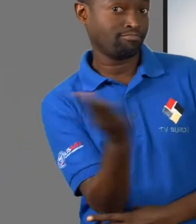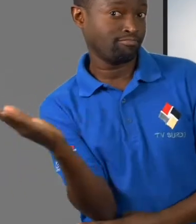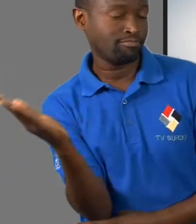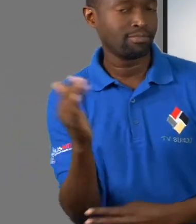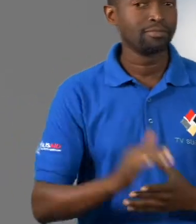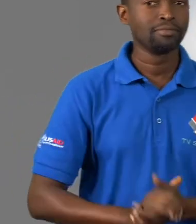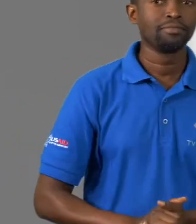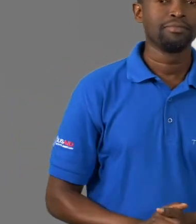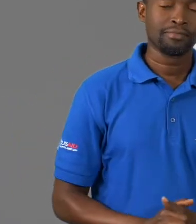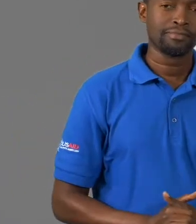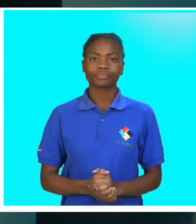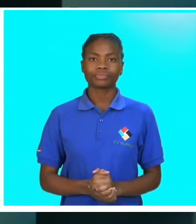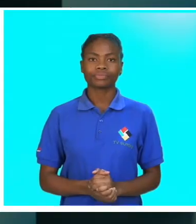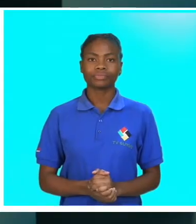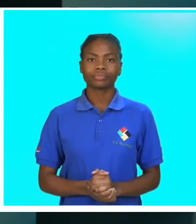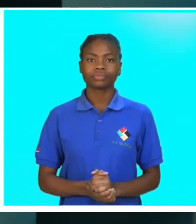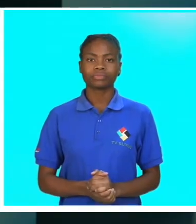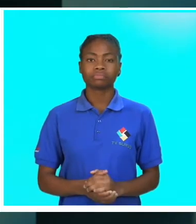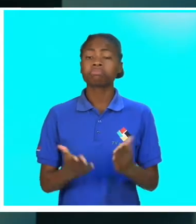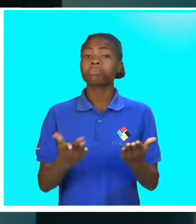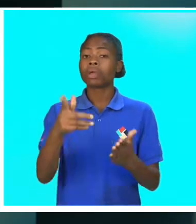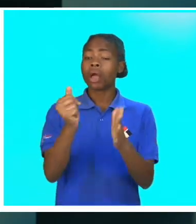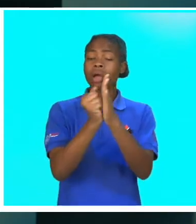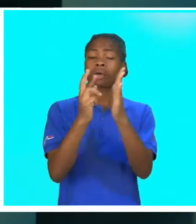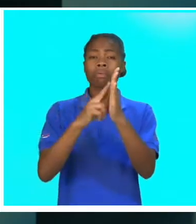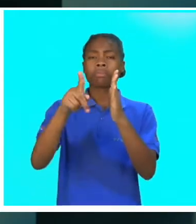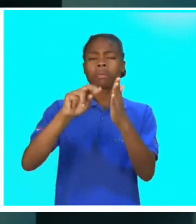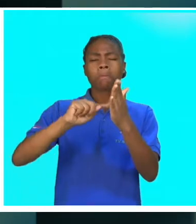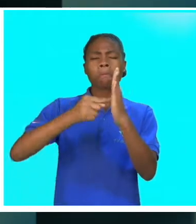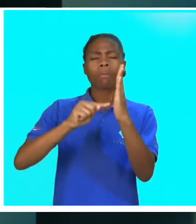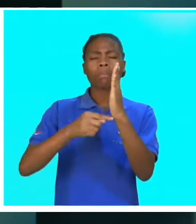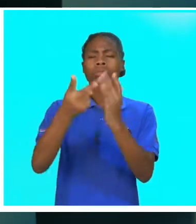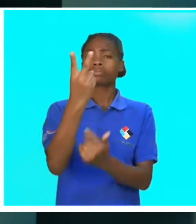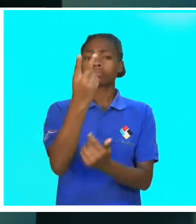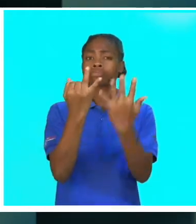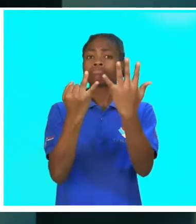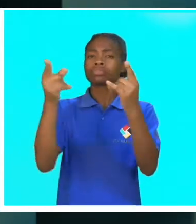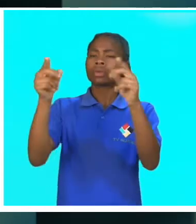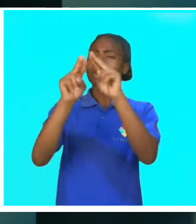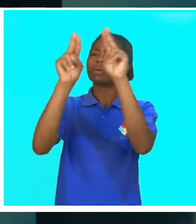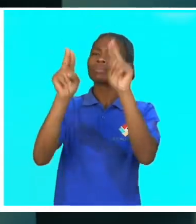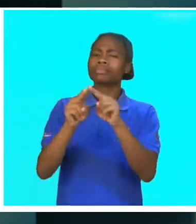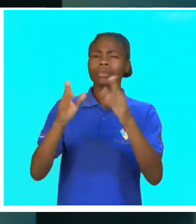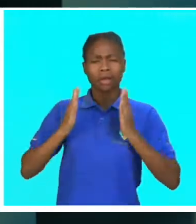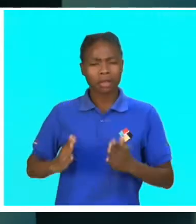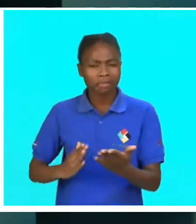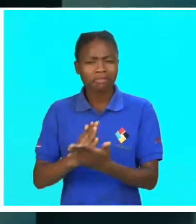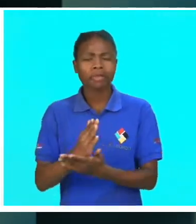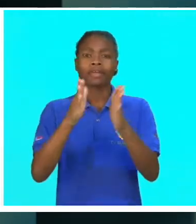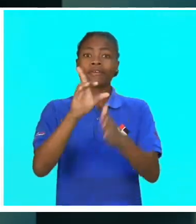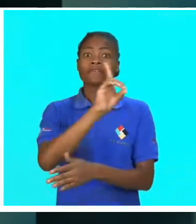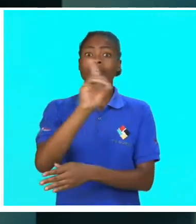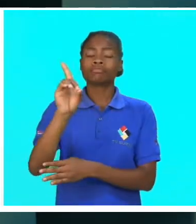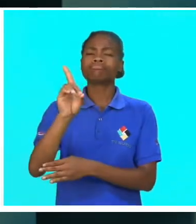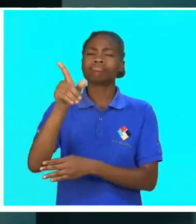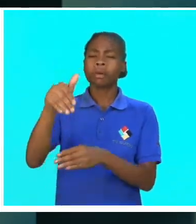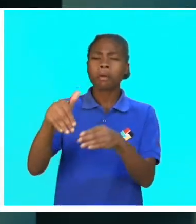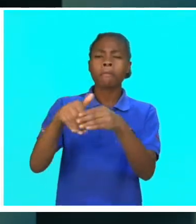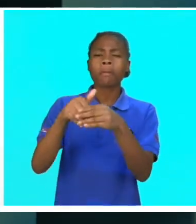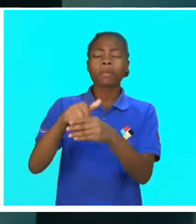mais se deseja. De acordo com o artigo 27 da Convenção Internacional sobre os Direitos das Pessoas com